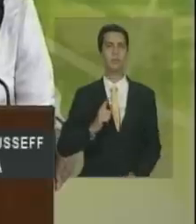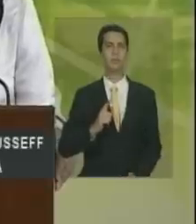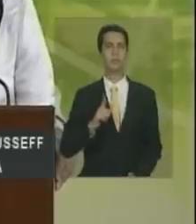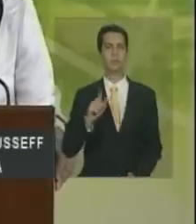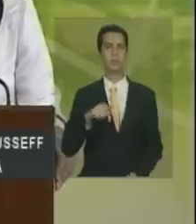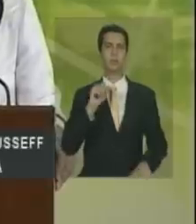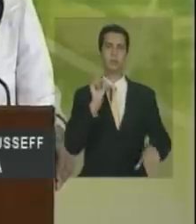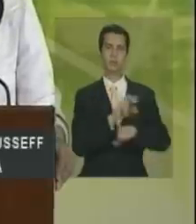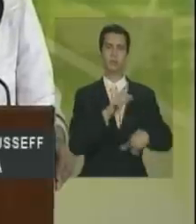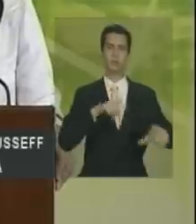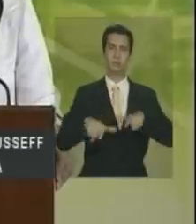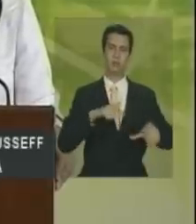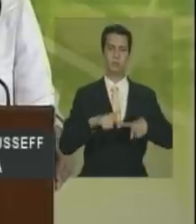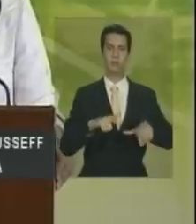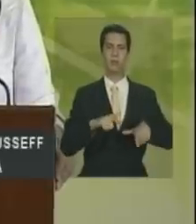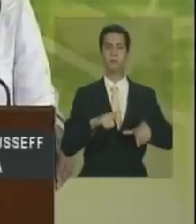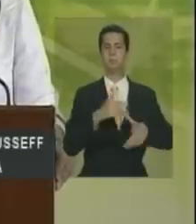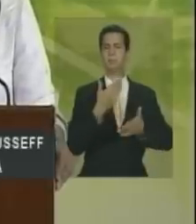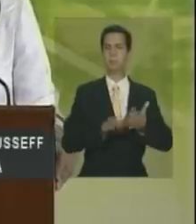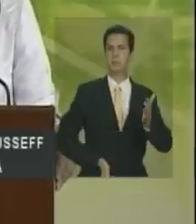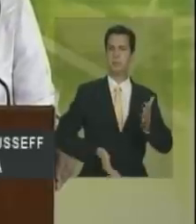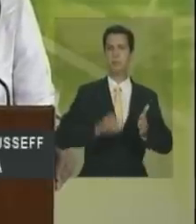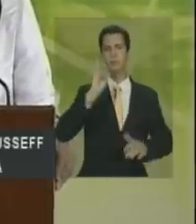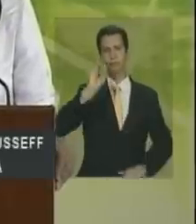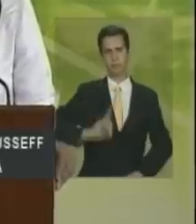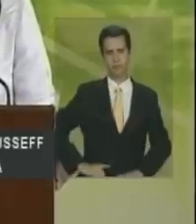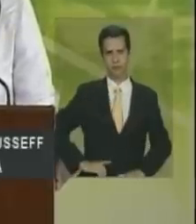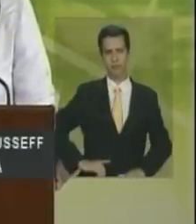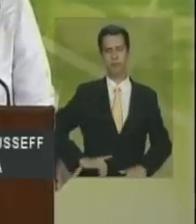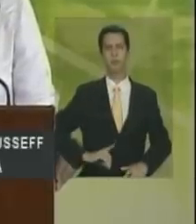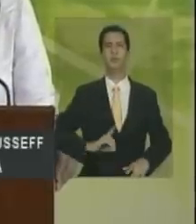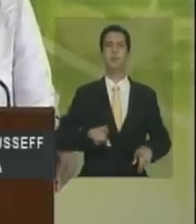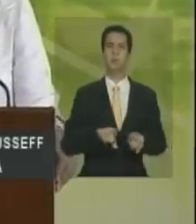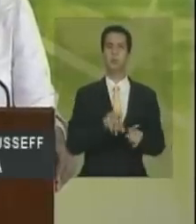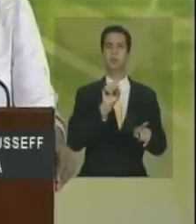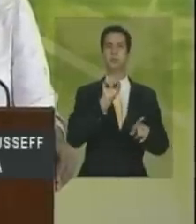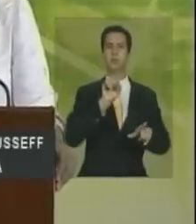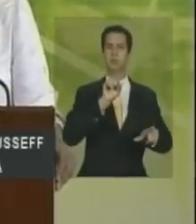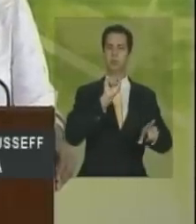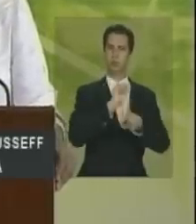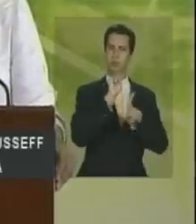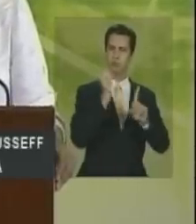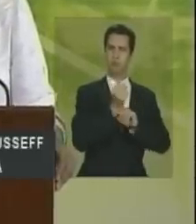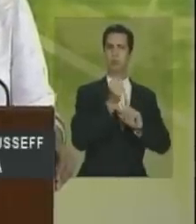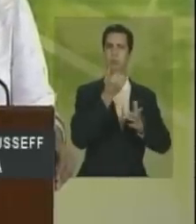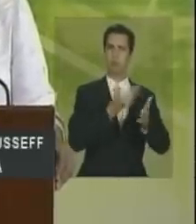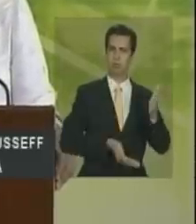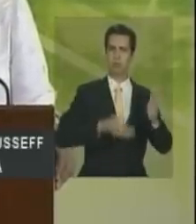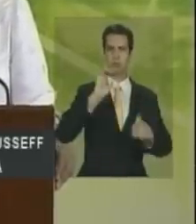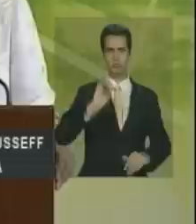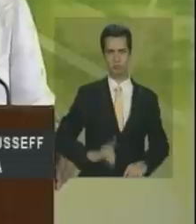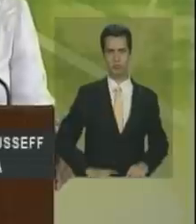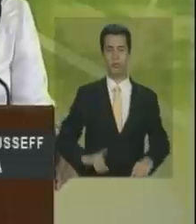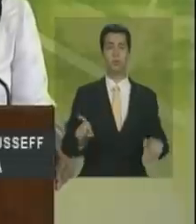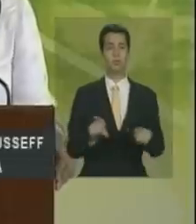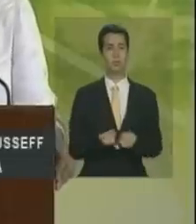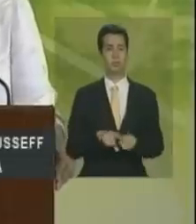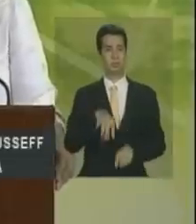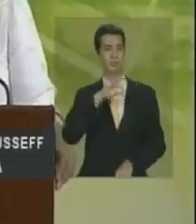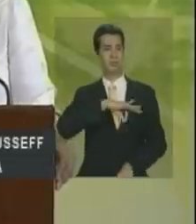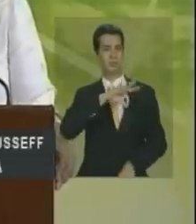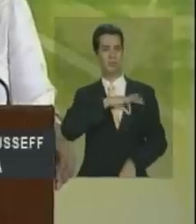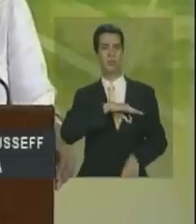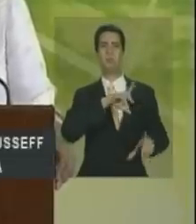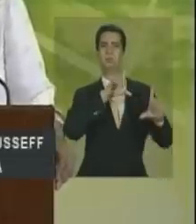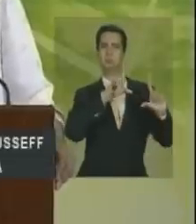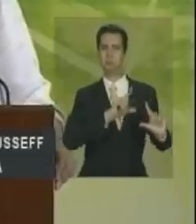do emprego, pela perda de direitos trabalhistas e sociais e pela remuneração e pela redução da remuneração